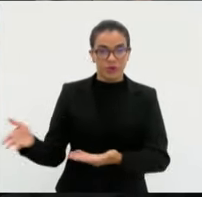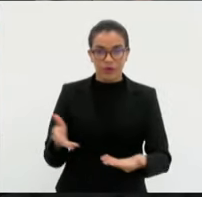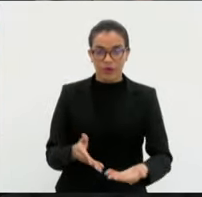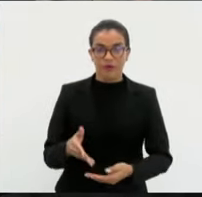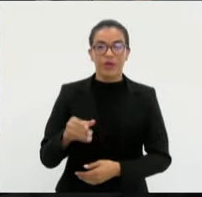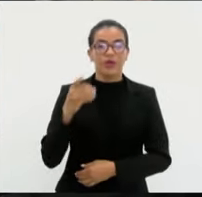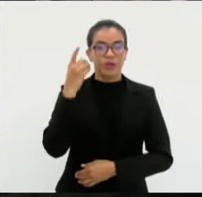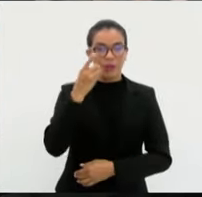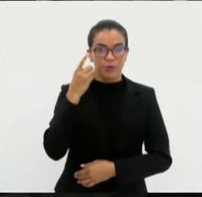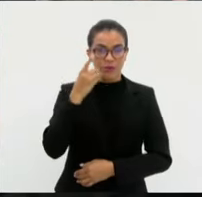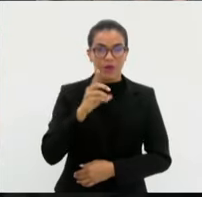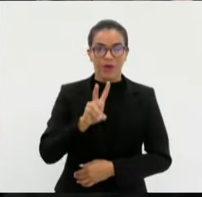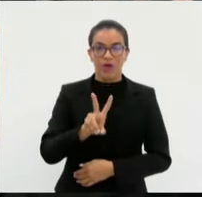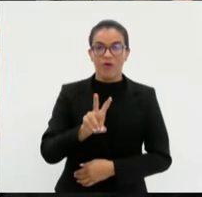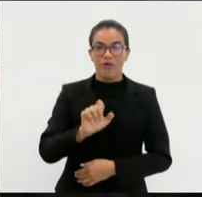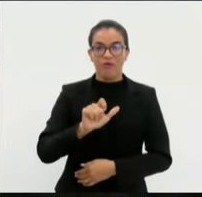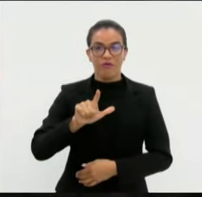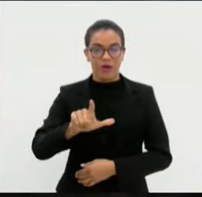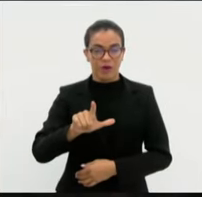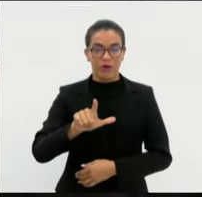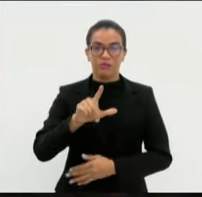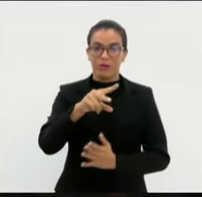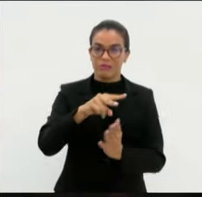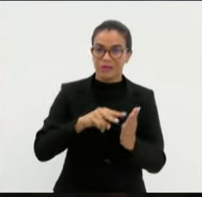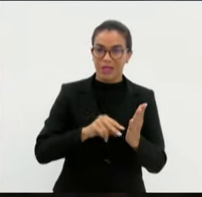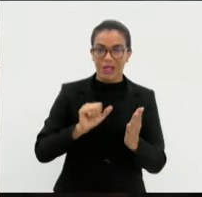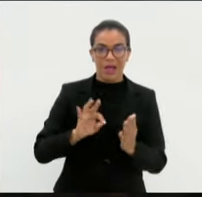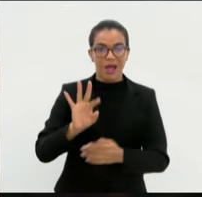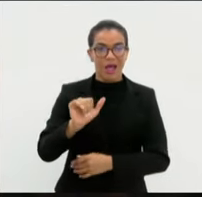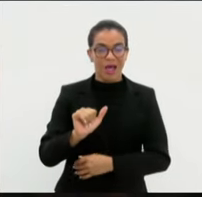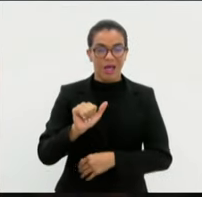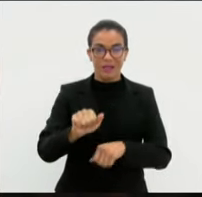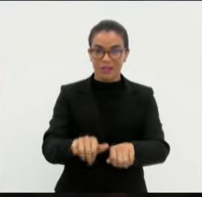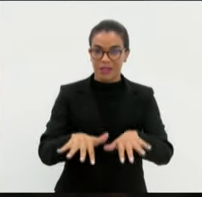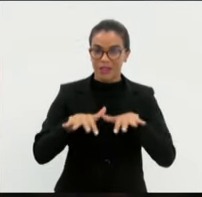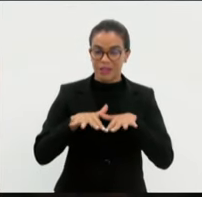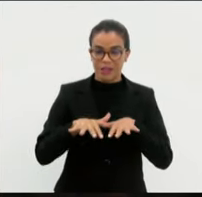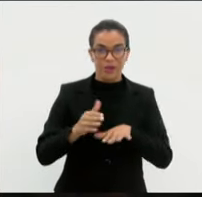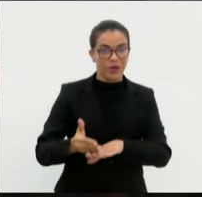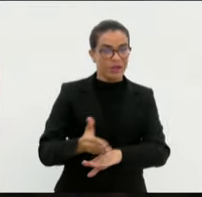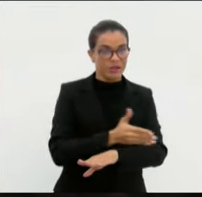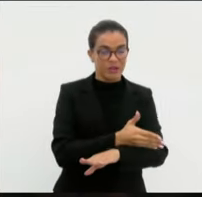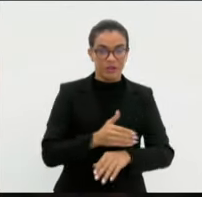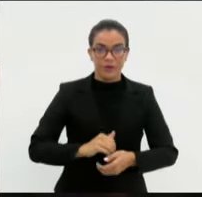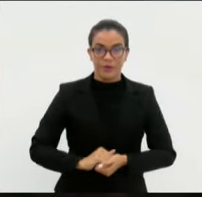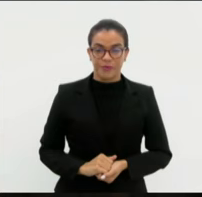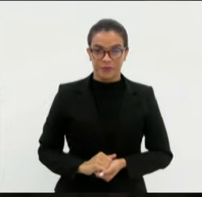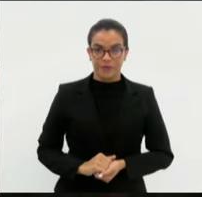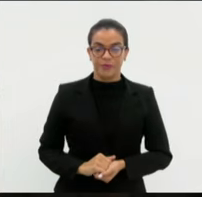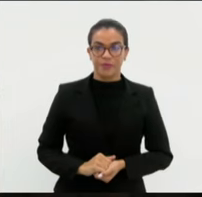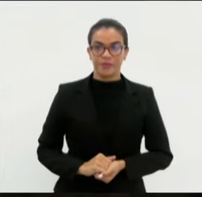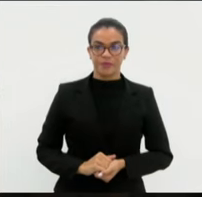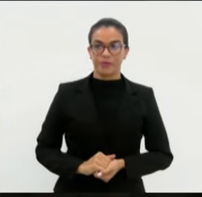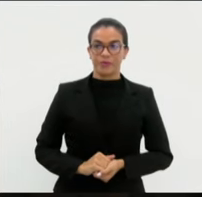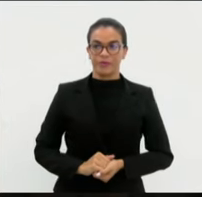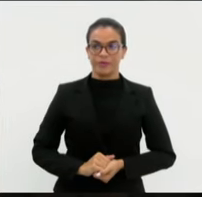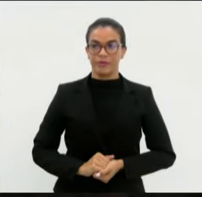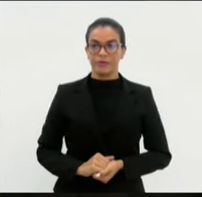senhor deputado Valdo Ceasa para fazer a leitura da ata da sessão anterior.